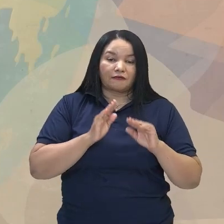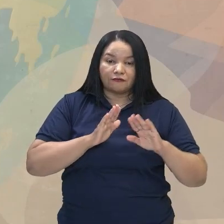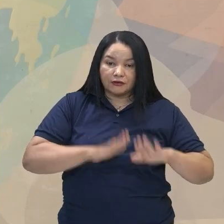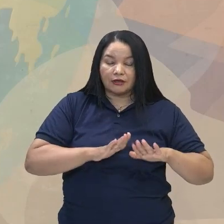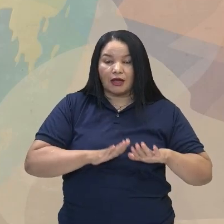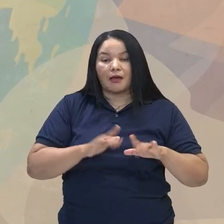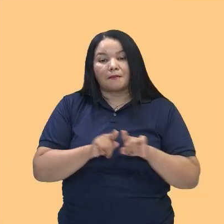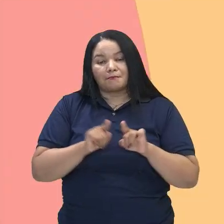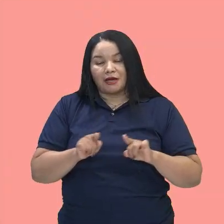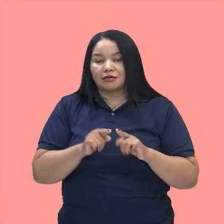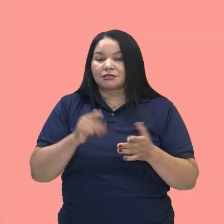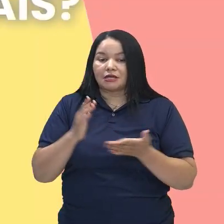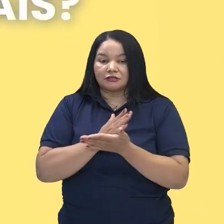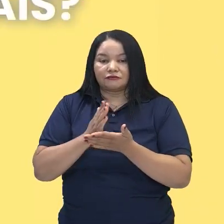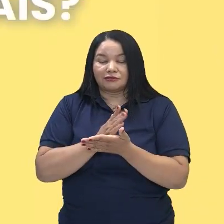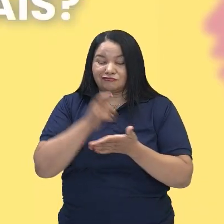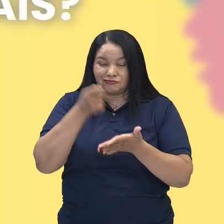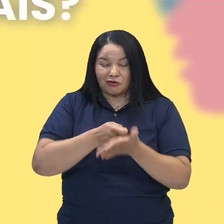obriga a sair de lá.